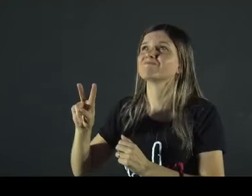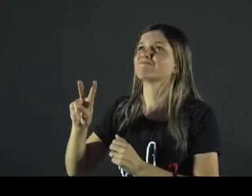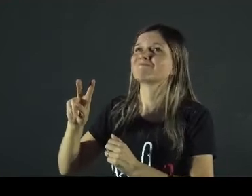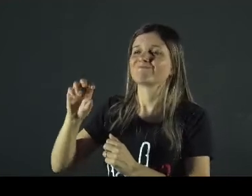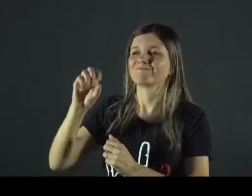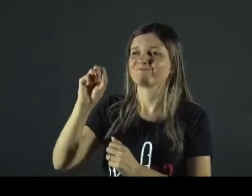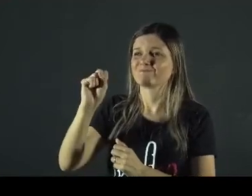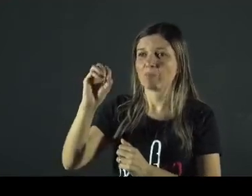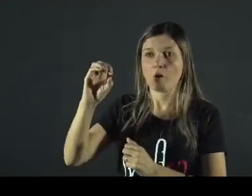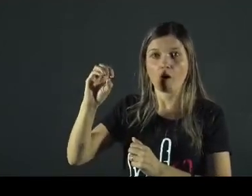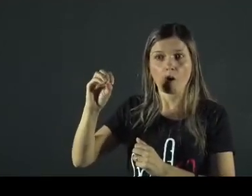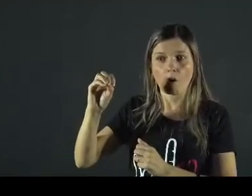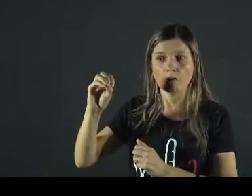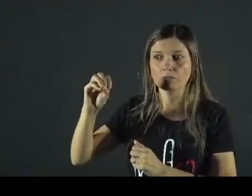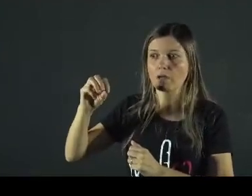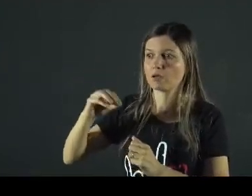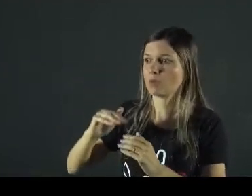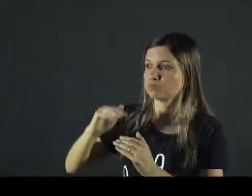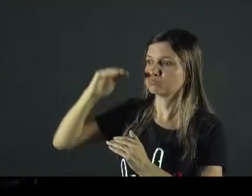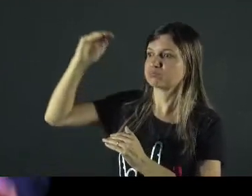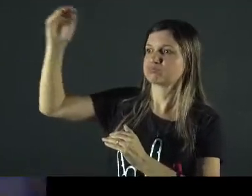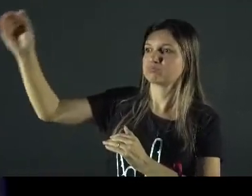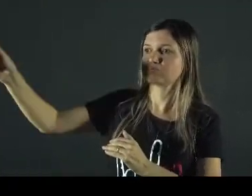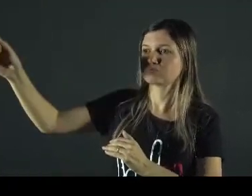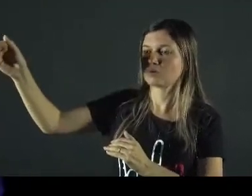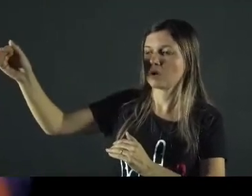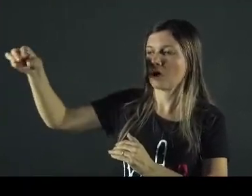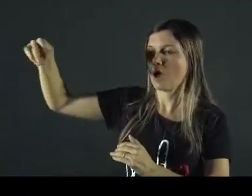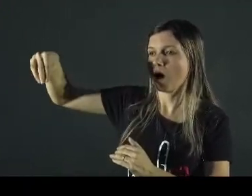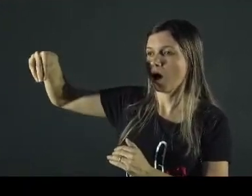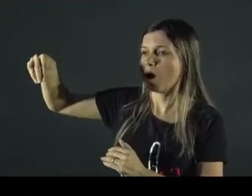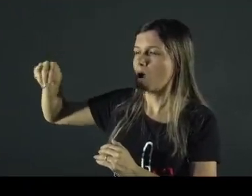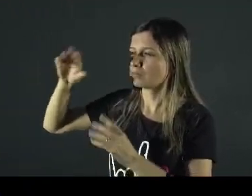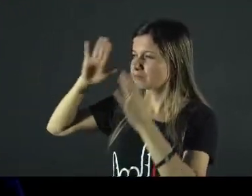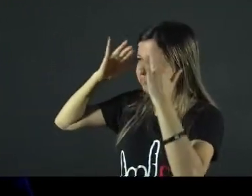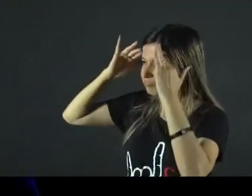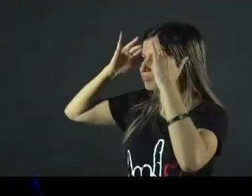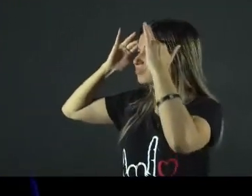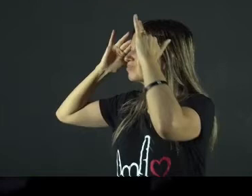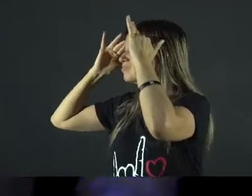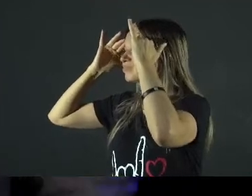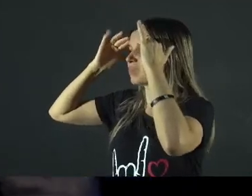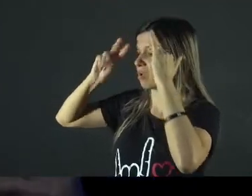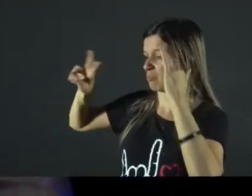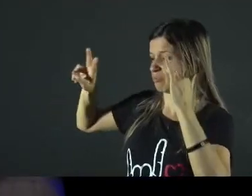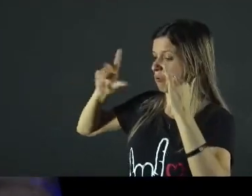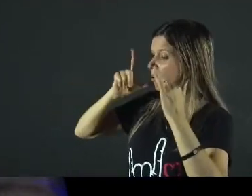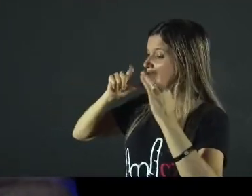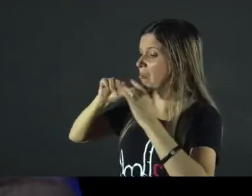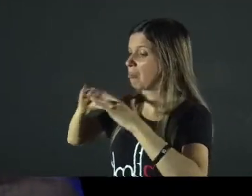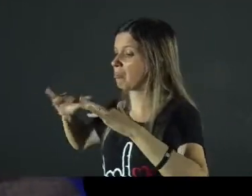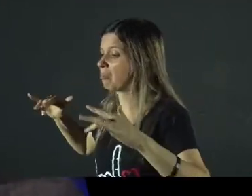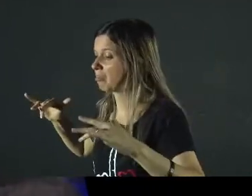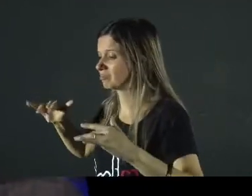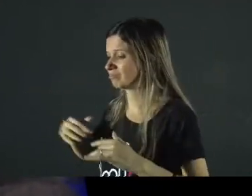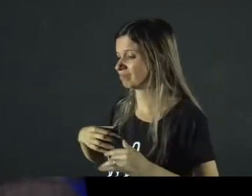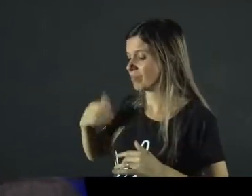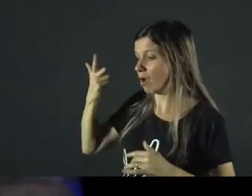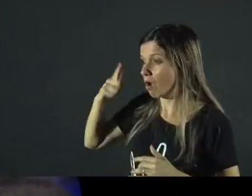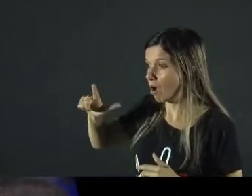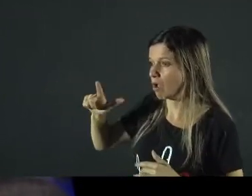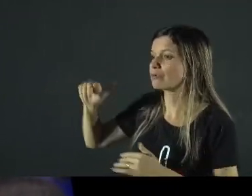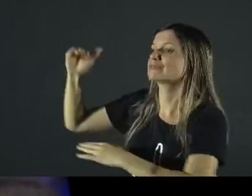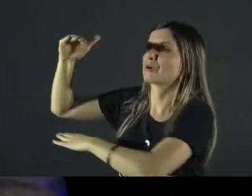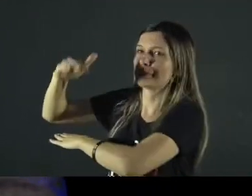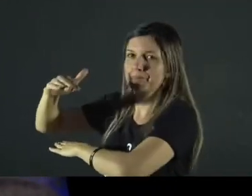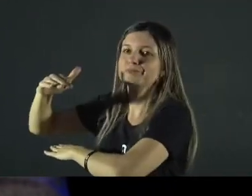80 metros para atravessar do outro lado. E nós começamos a fitar os olhos ali dentro do rio. E eu consegui enxergar